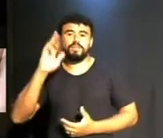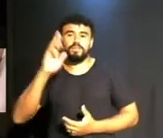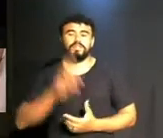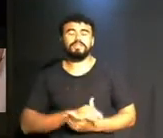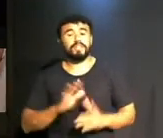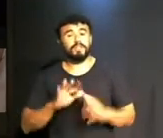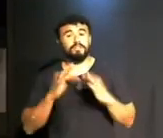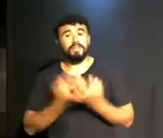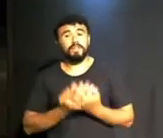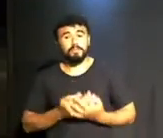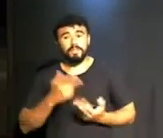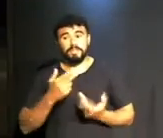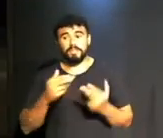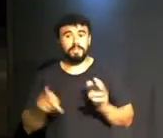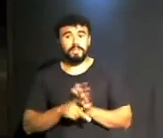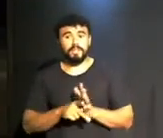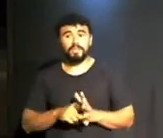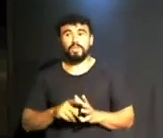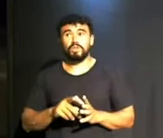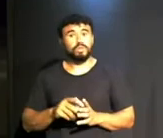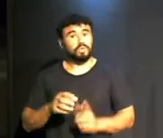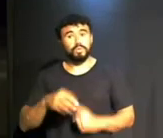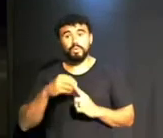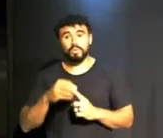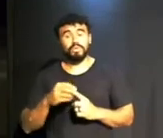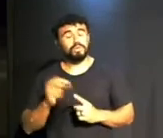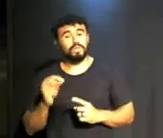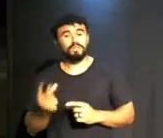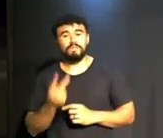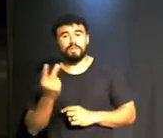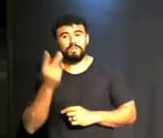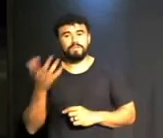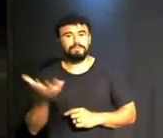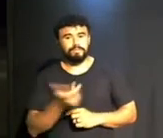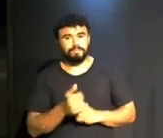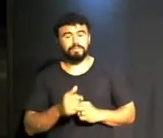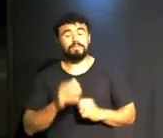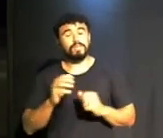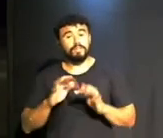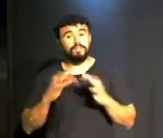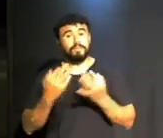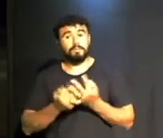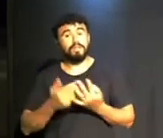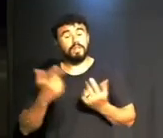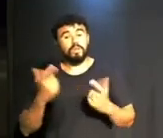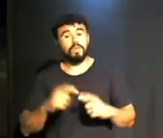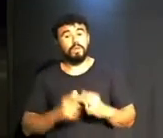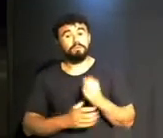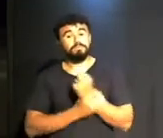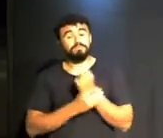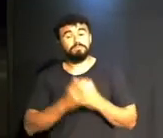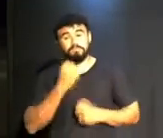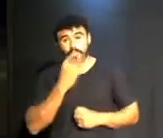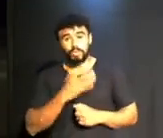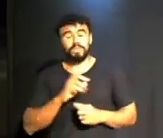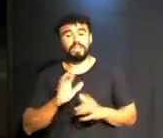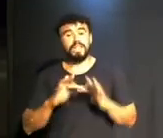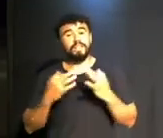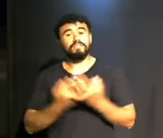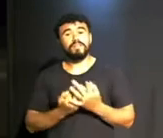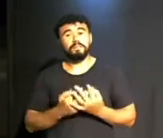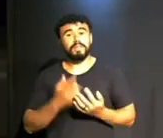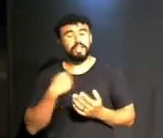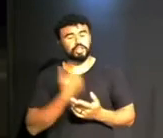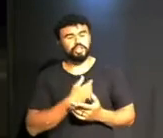família um património único de valor imensurável família lugar mais seguro para você investir na família